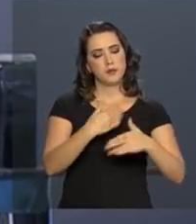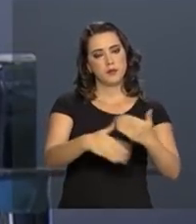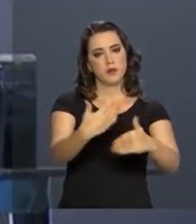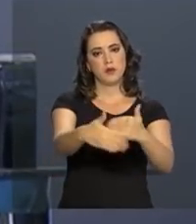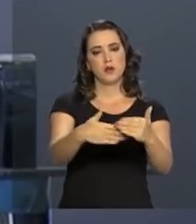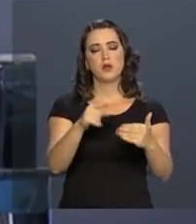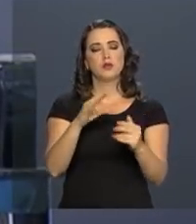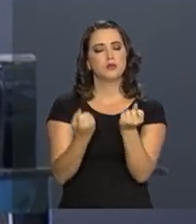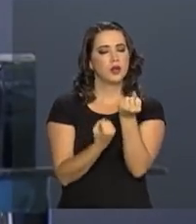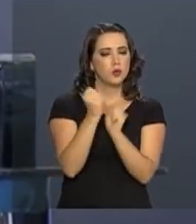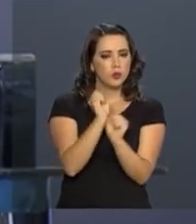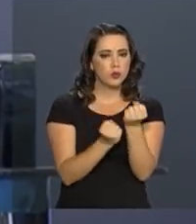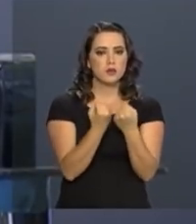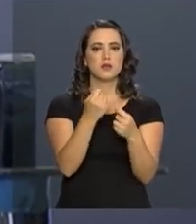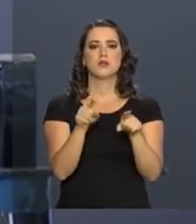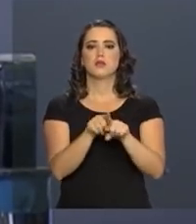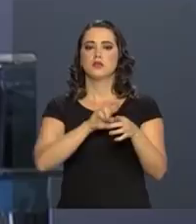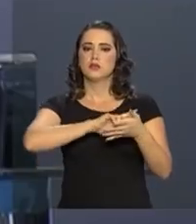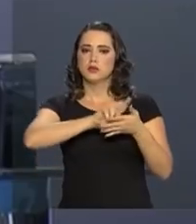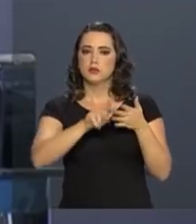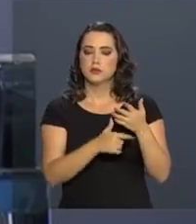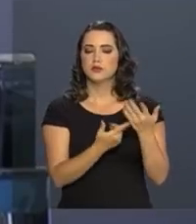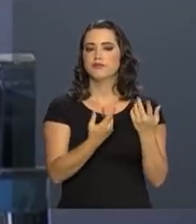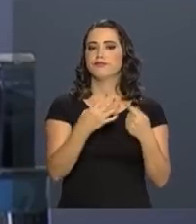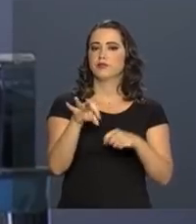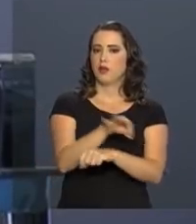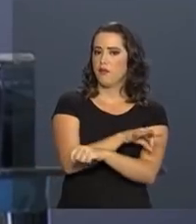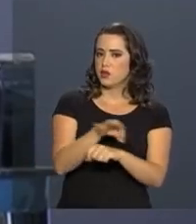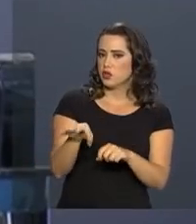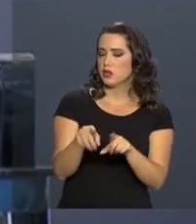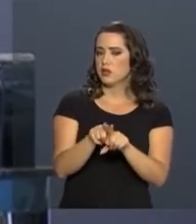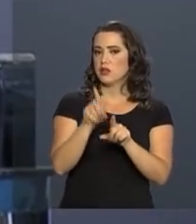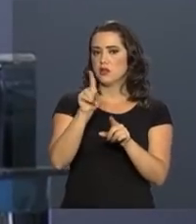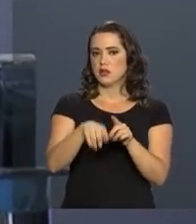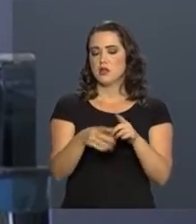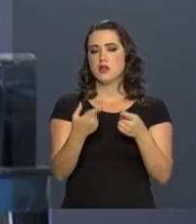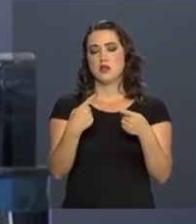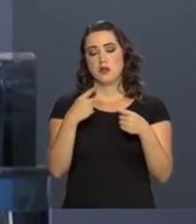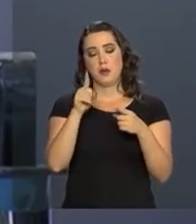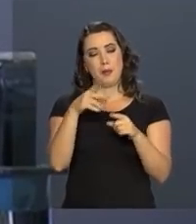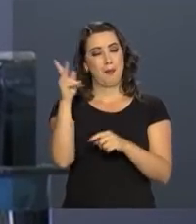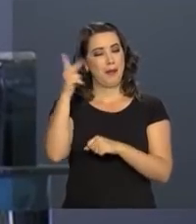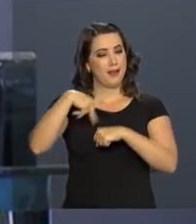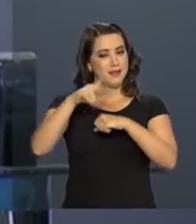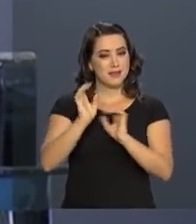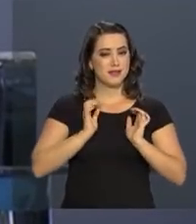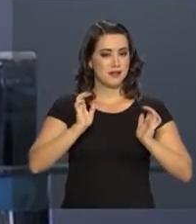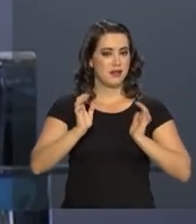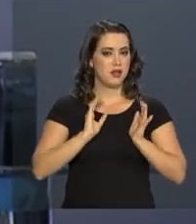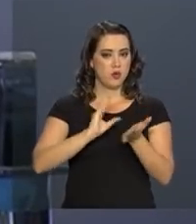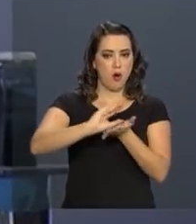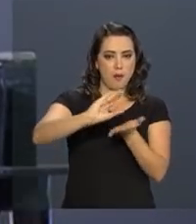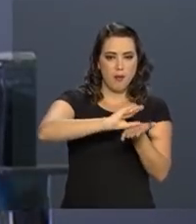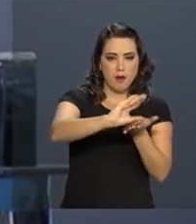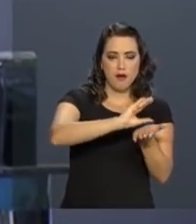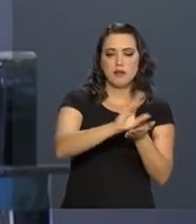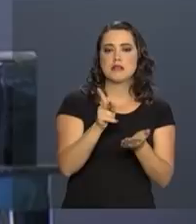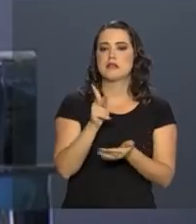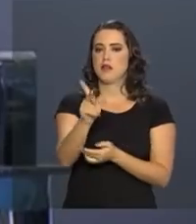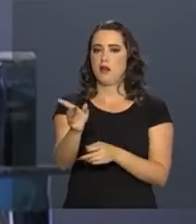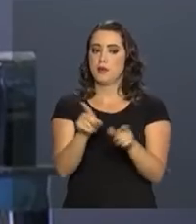revolução industrial e das engenharias. Países ricos investem maciçamente em P&D. Por